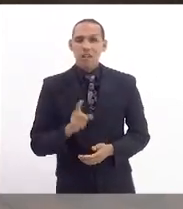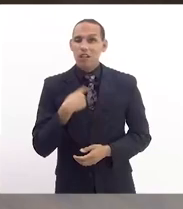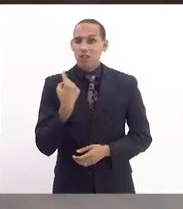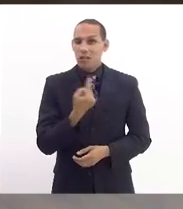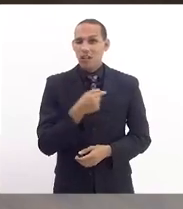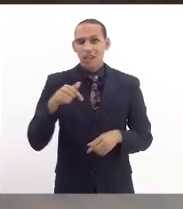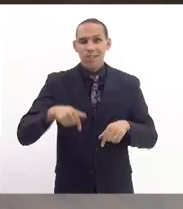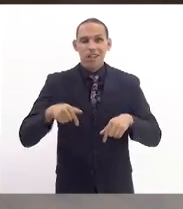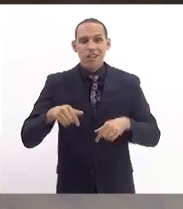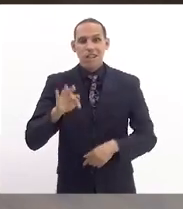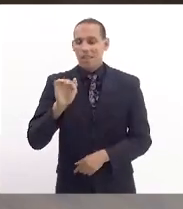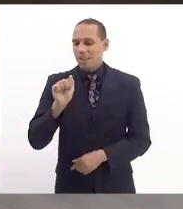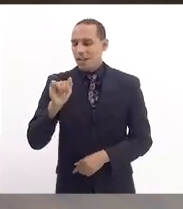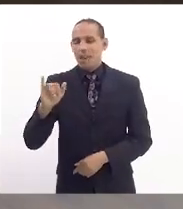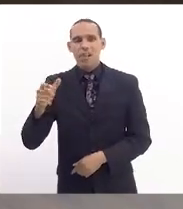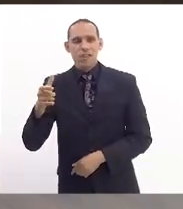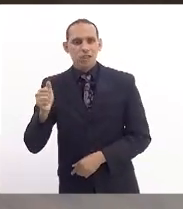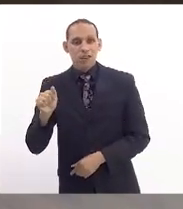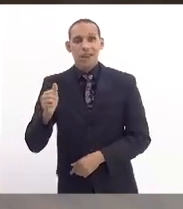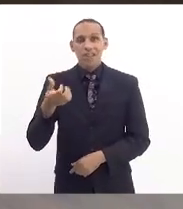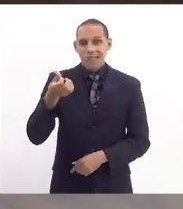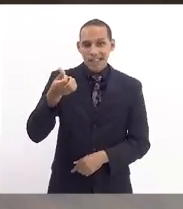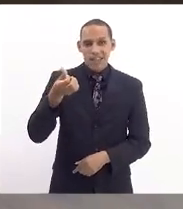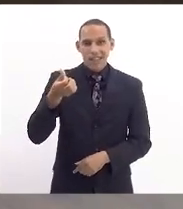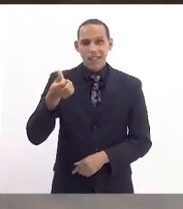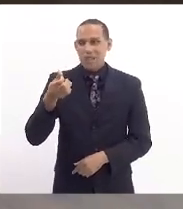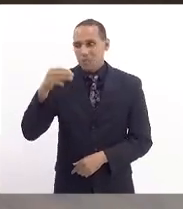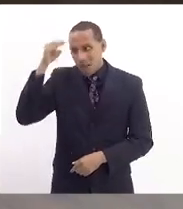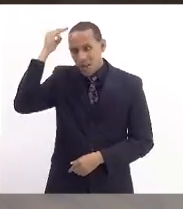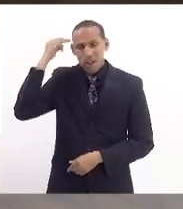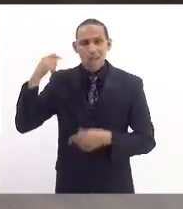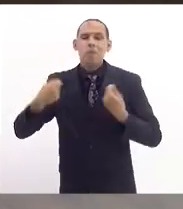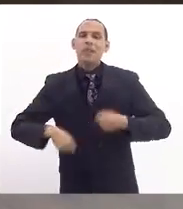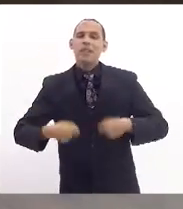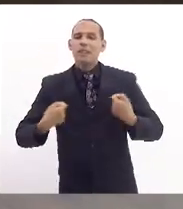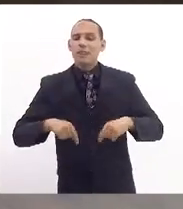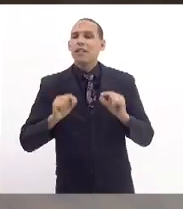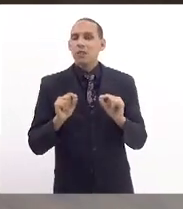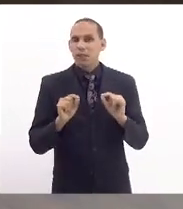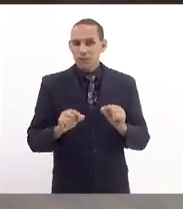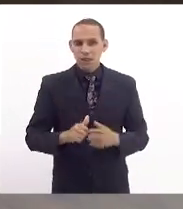temos aqui no nosso estado que dependem Márcio dessa